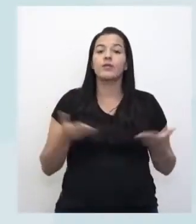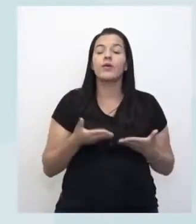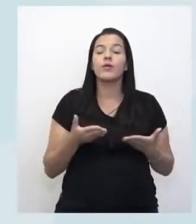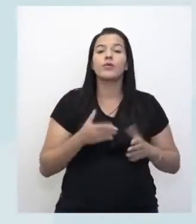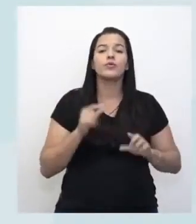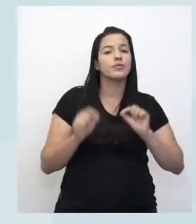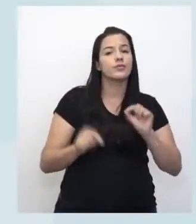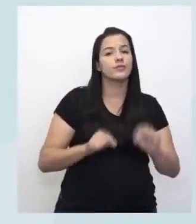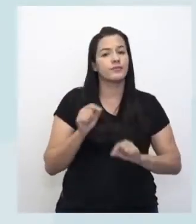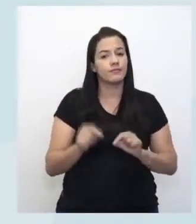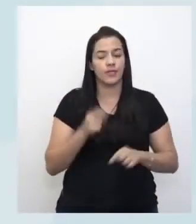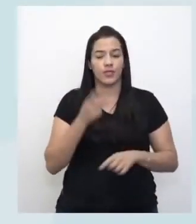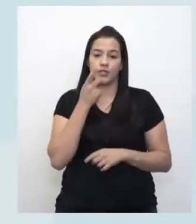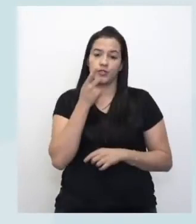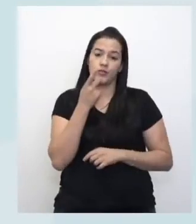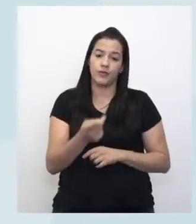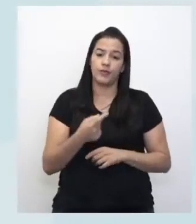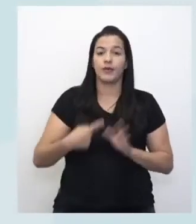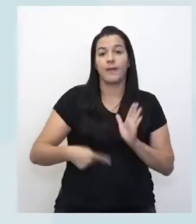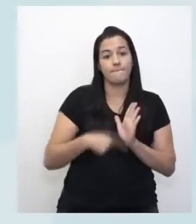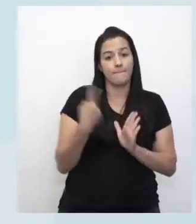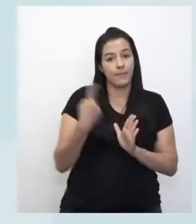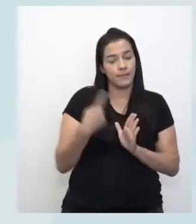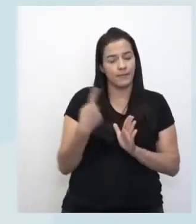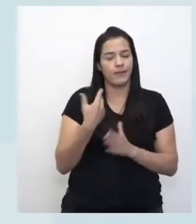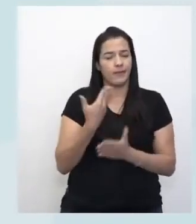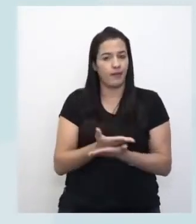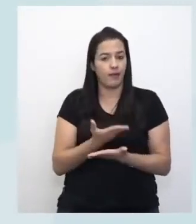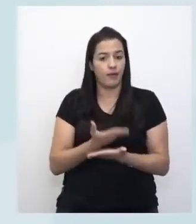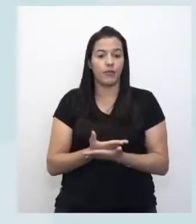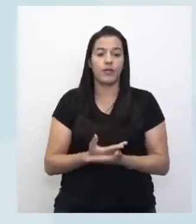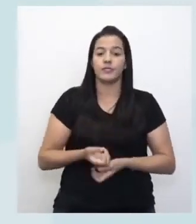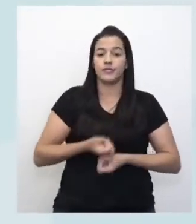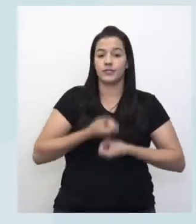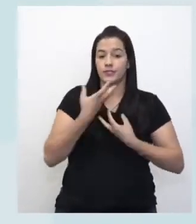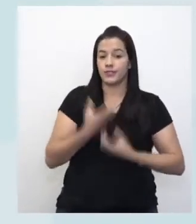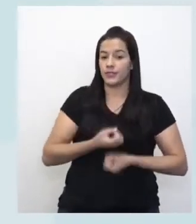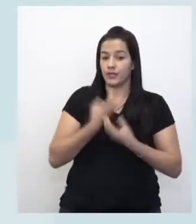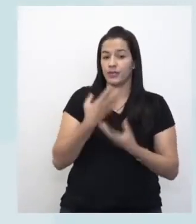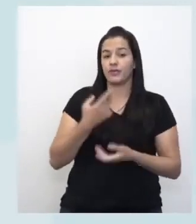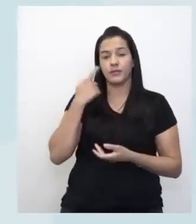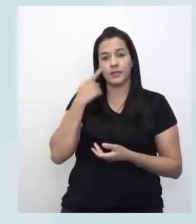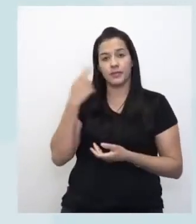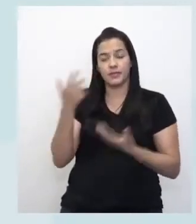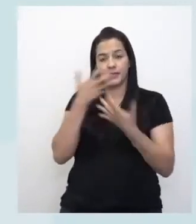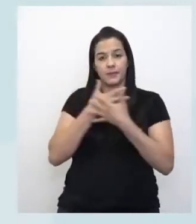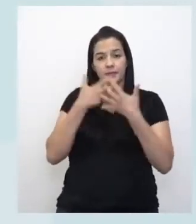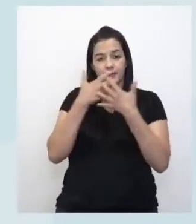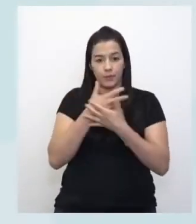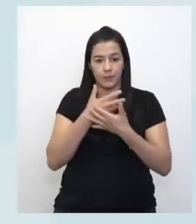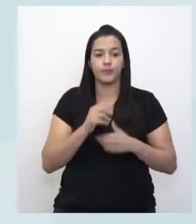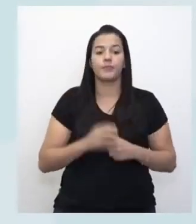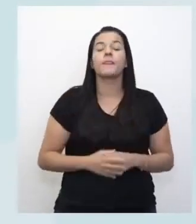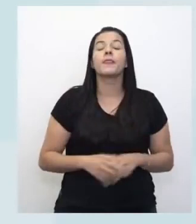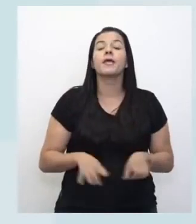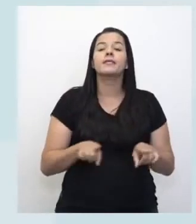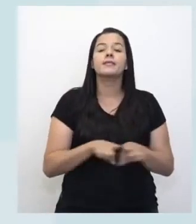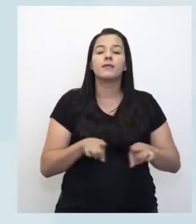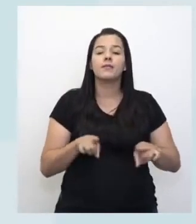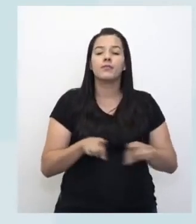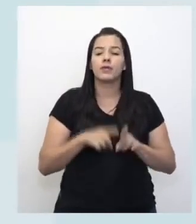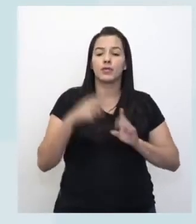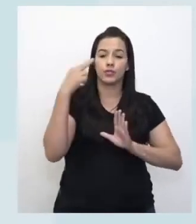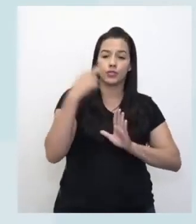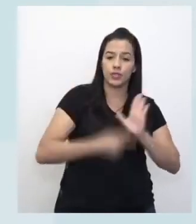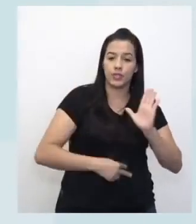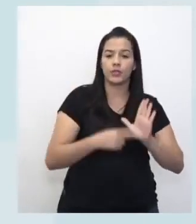maneira panorâmica, porque é a primeira aula, né, lemos o poema Canção do Exílio de Gonçalves Dias. Lemos também o excerto do